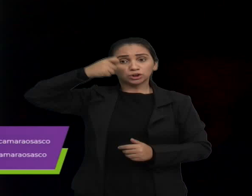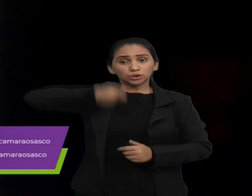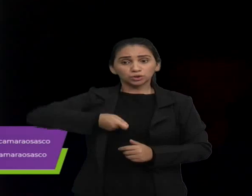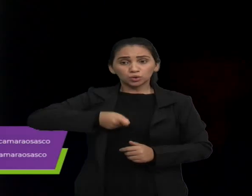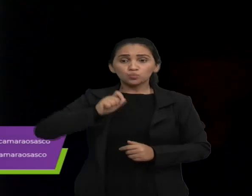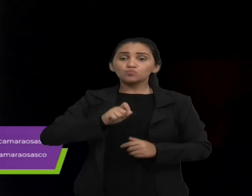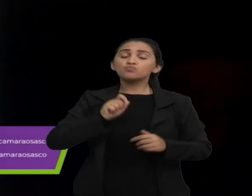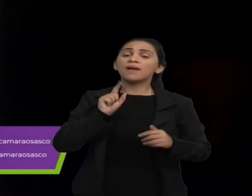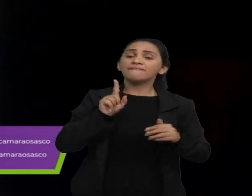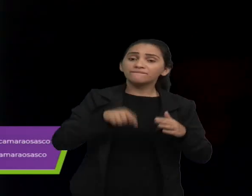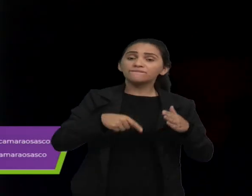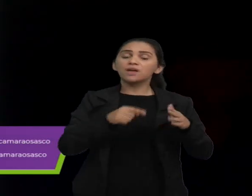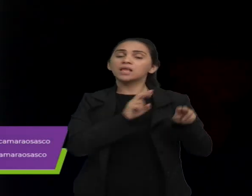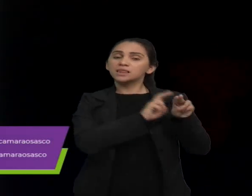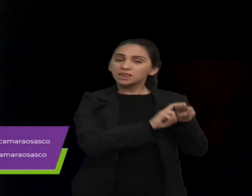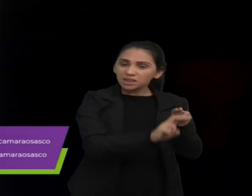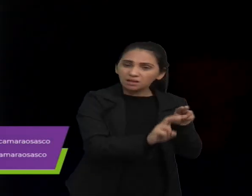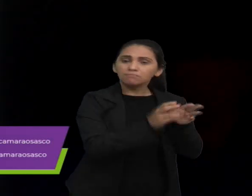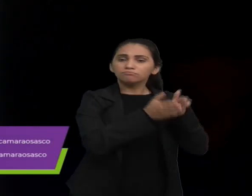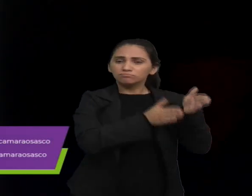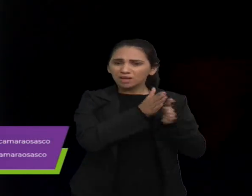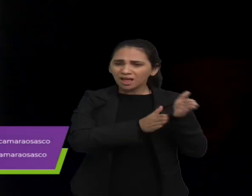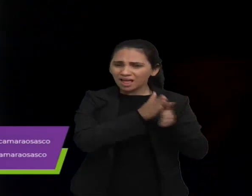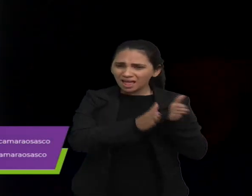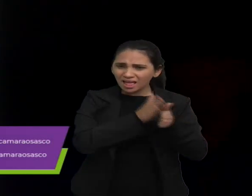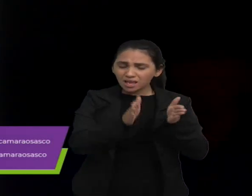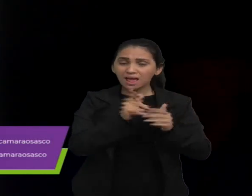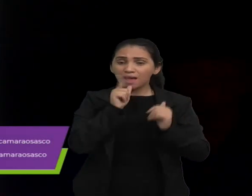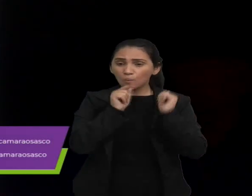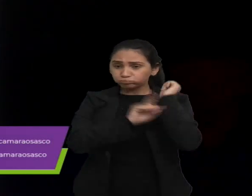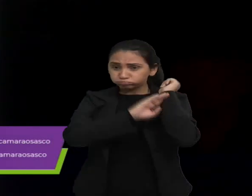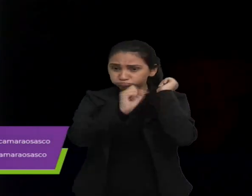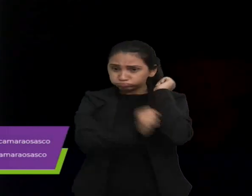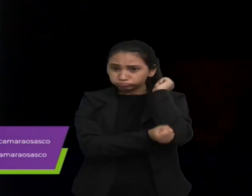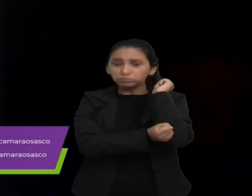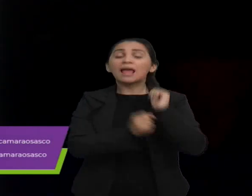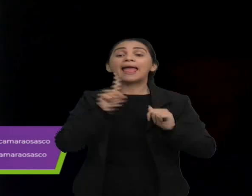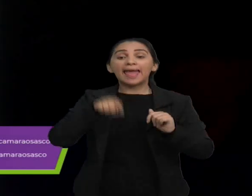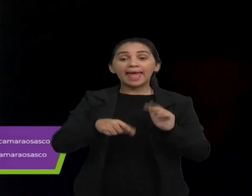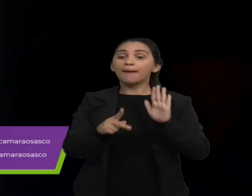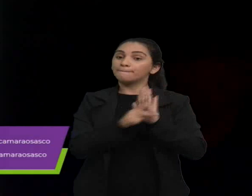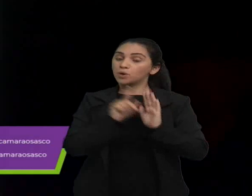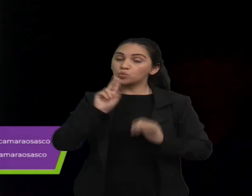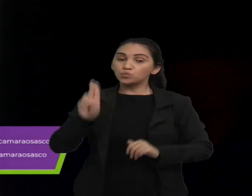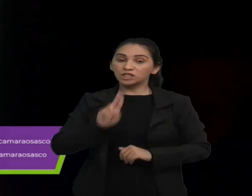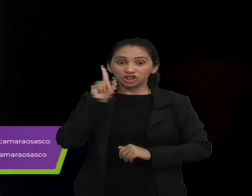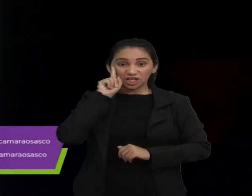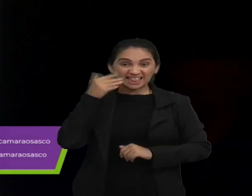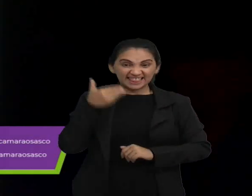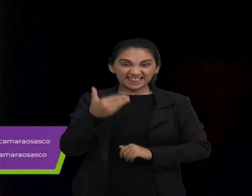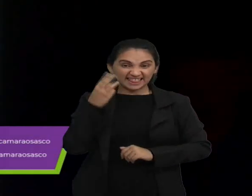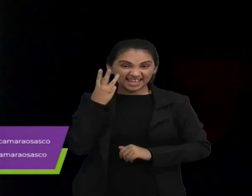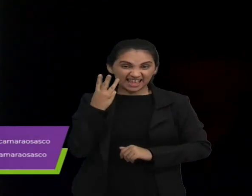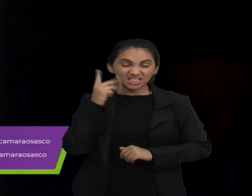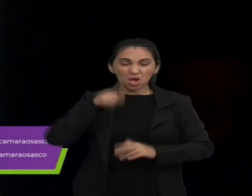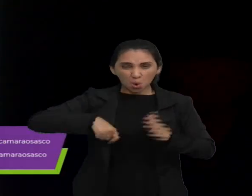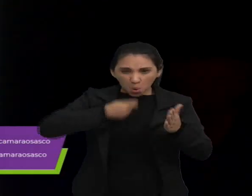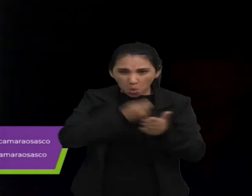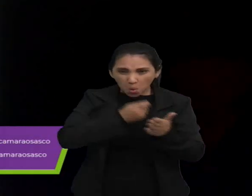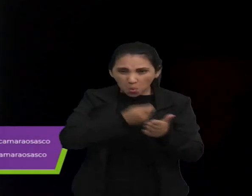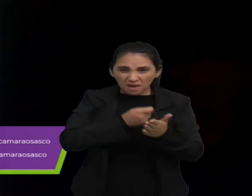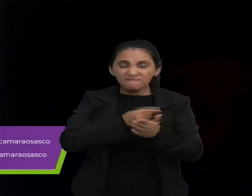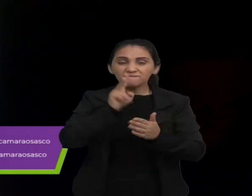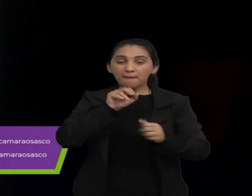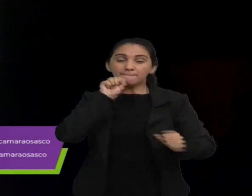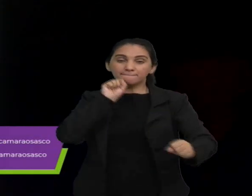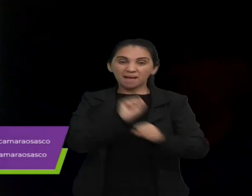se privatiza ou não. O transporte, o saneamento básico, é a população que utiliza dele. E dia 3, agora, vai ser um grande dia de luta, vai parar